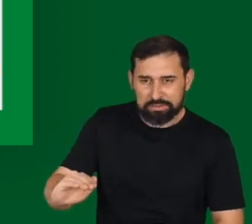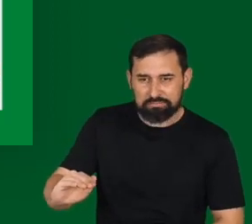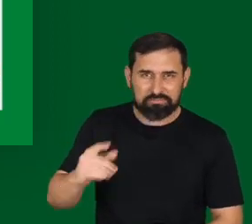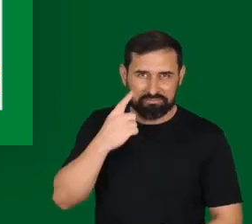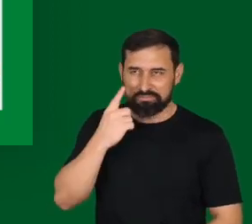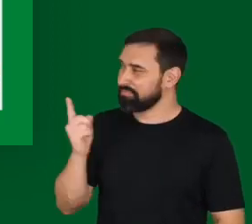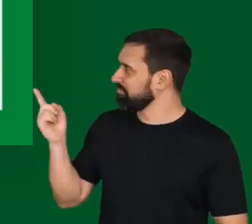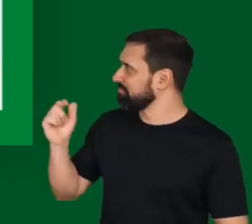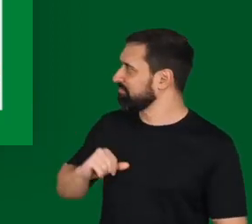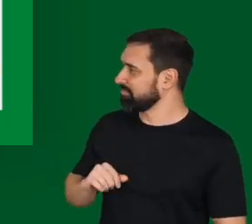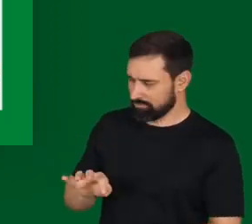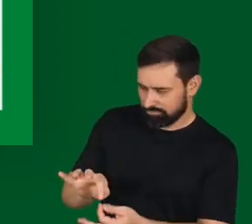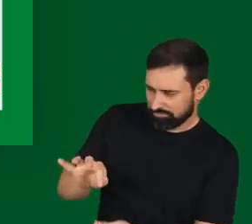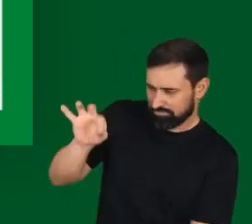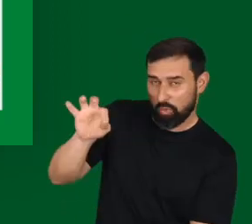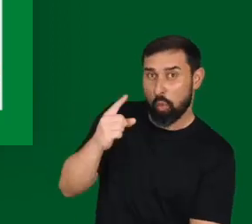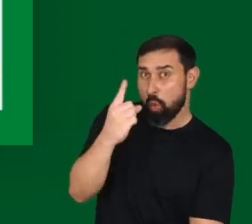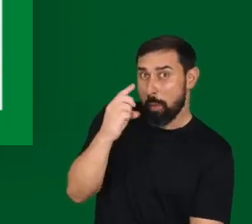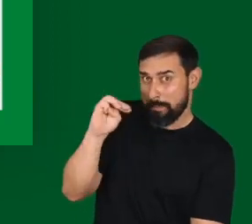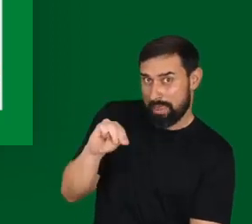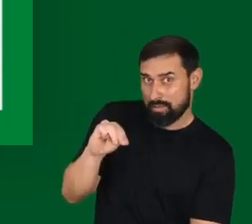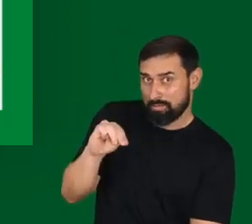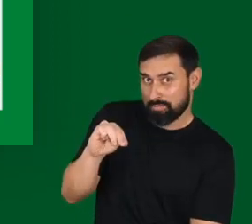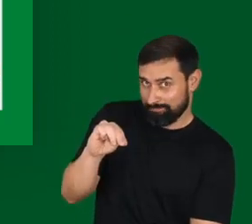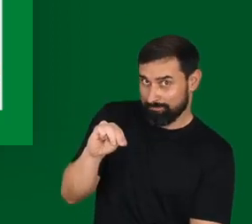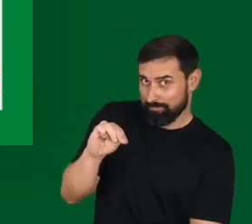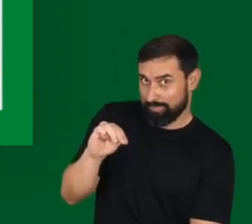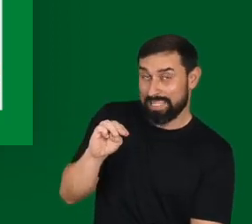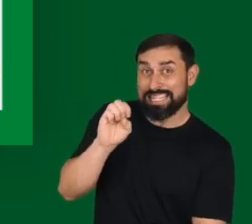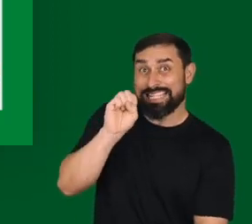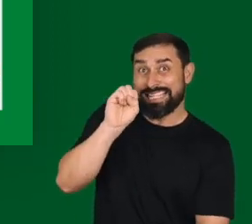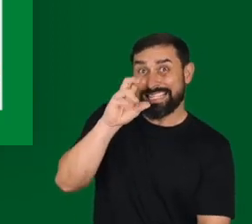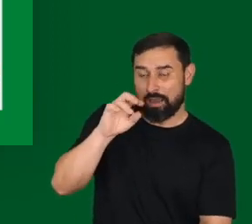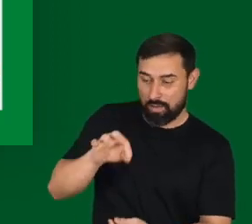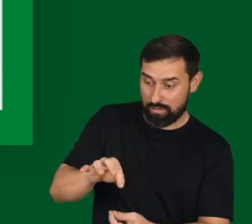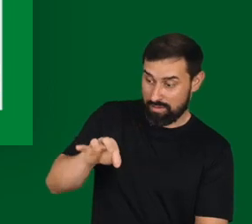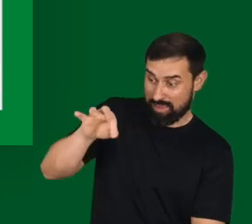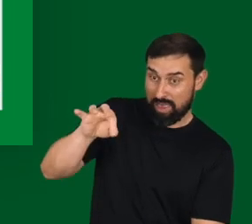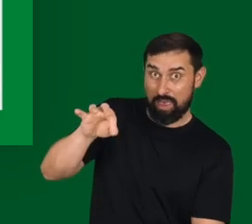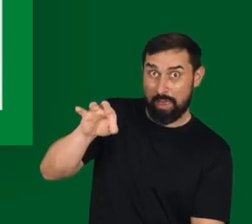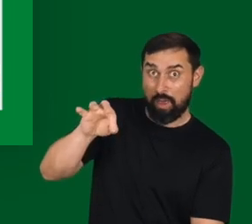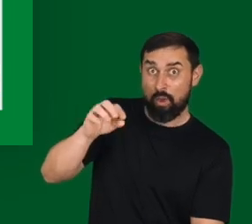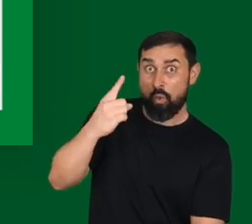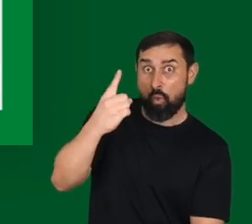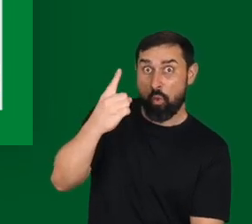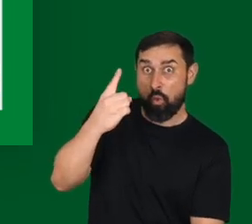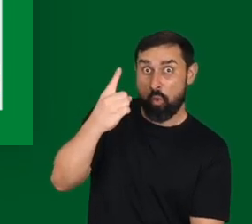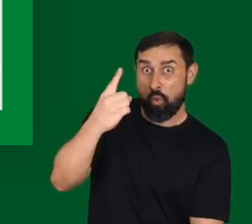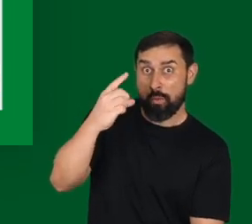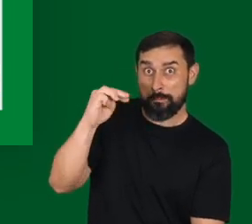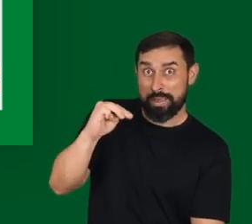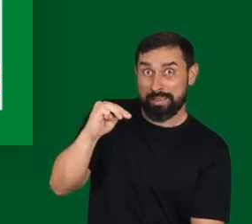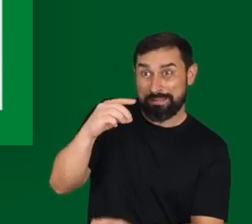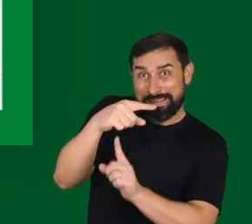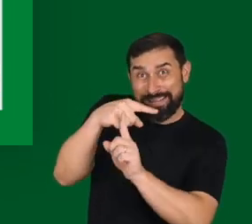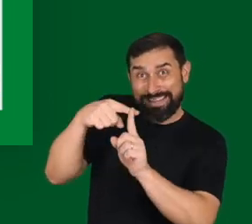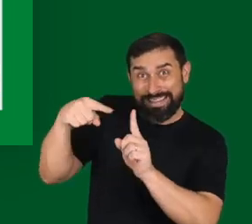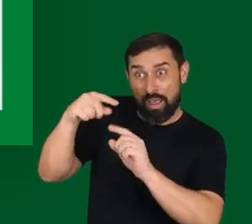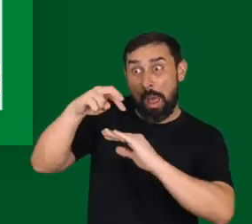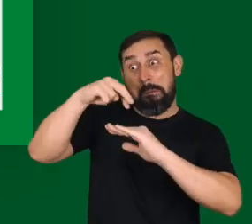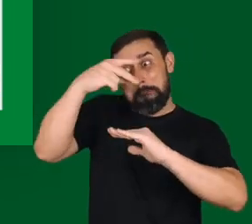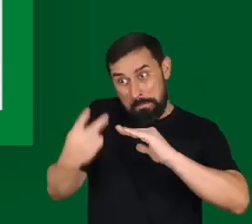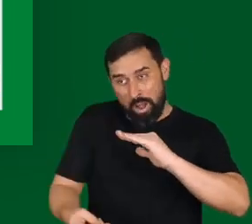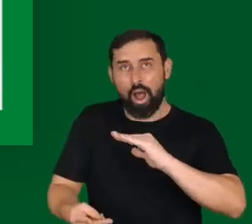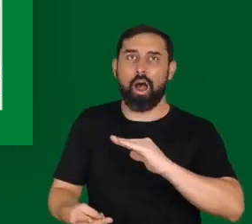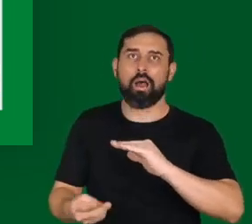Então, se tratando de uma criança que tem 1 metro. Se ele caiu acima de 1,5 metro, eu já posso